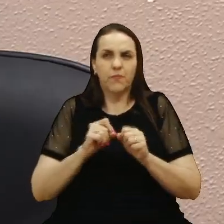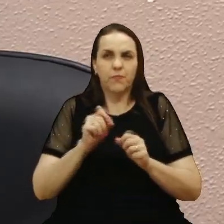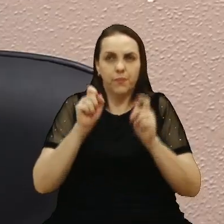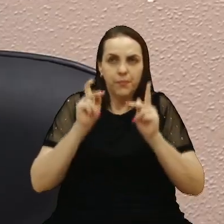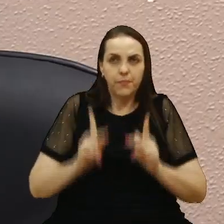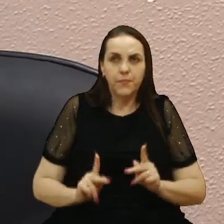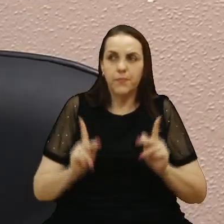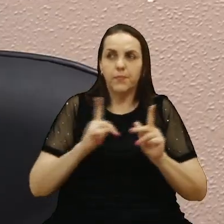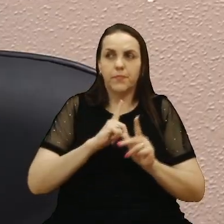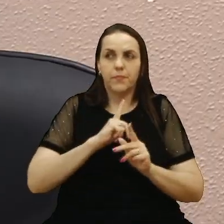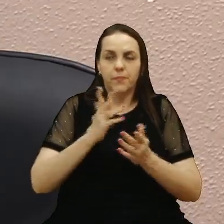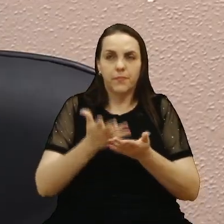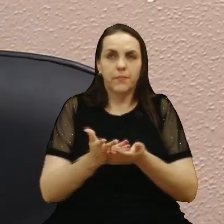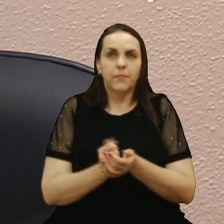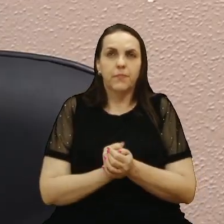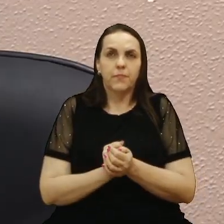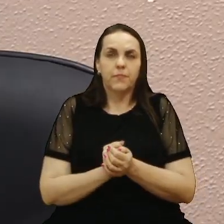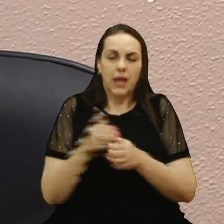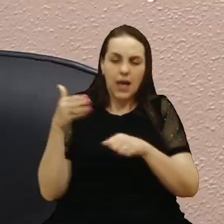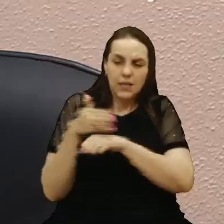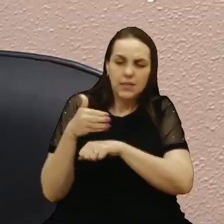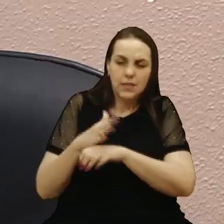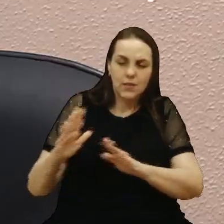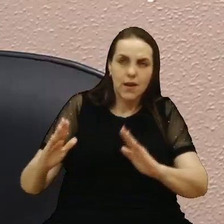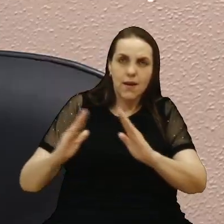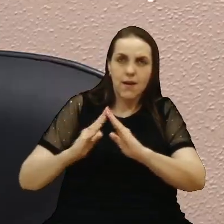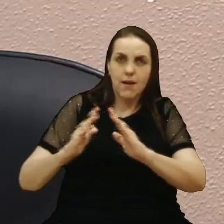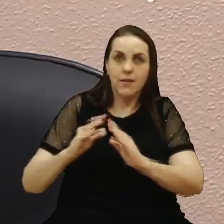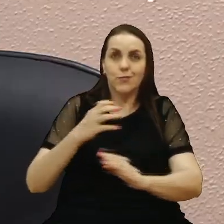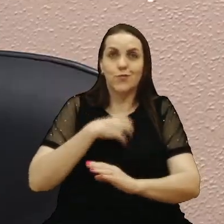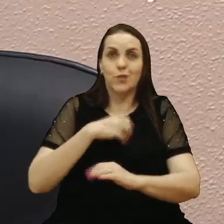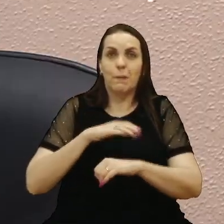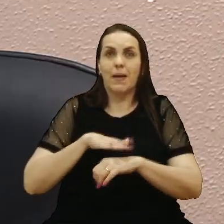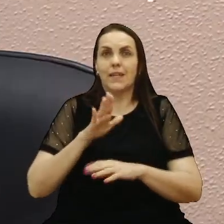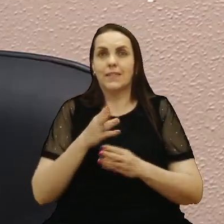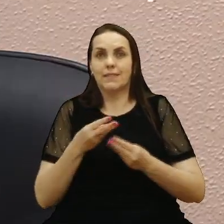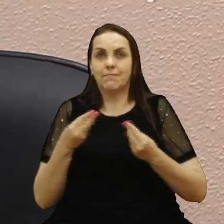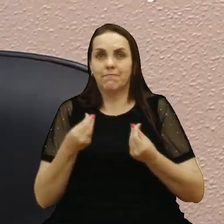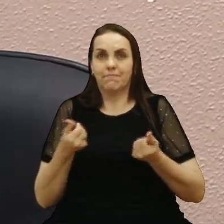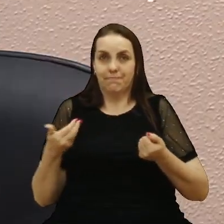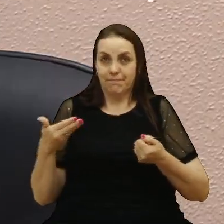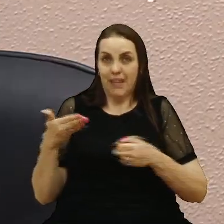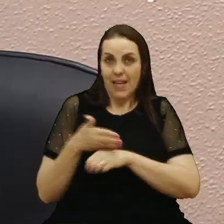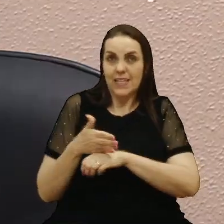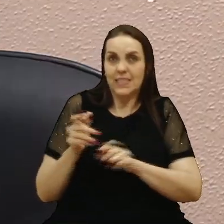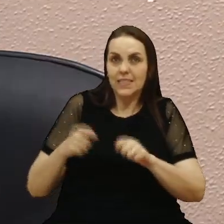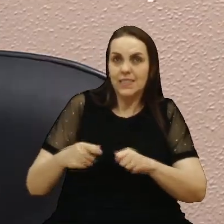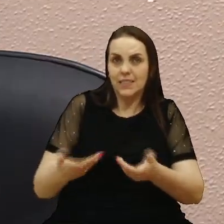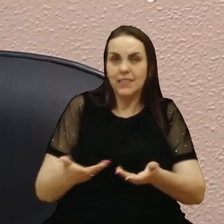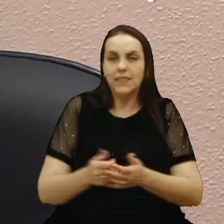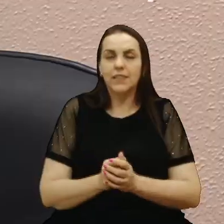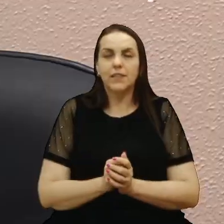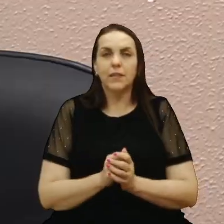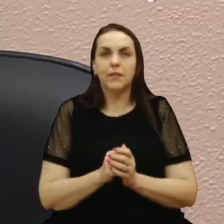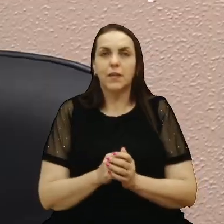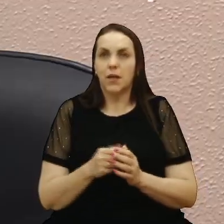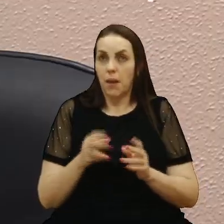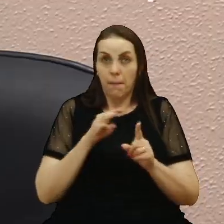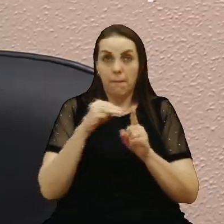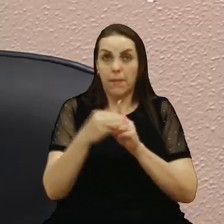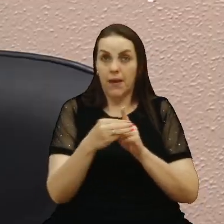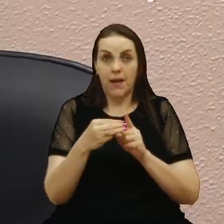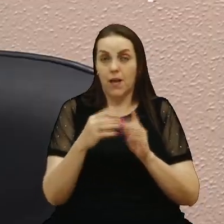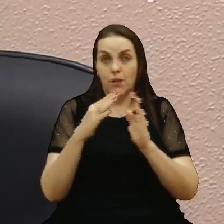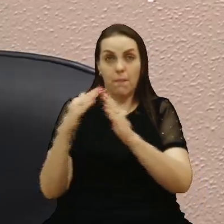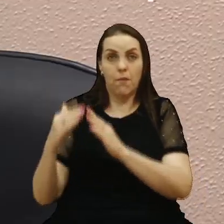tenham acesso a uma casa de forma mais acessível mesmo, faz com que o próprio mercado imobiliário se